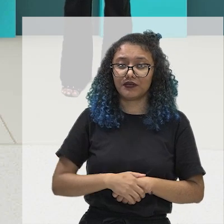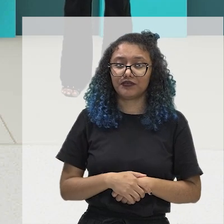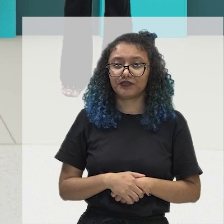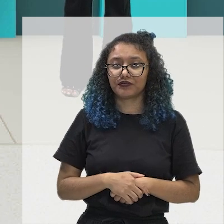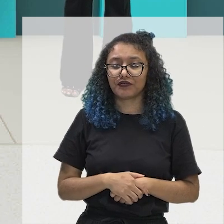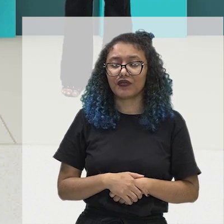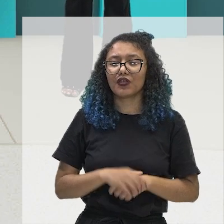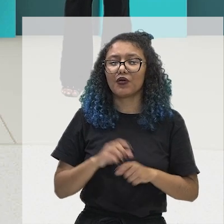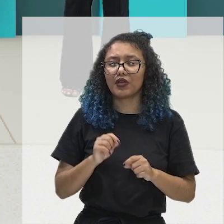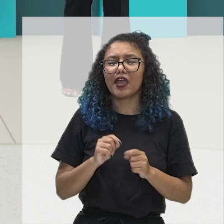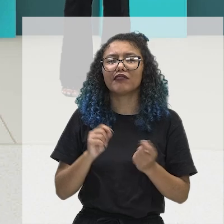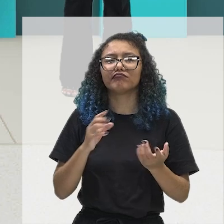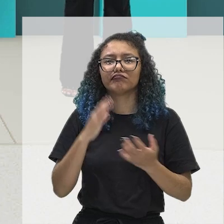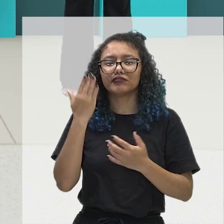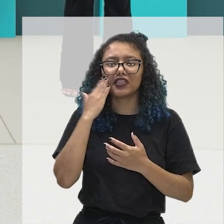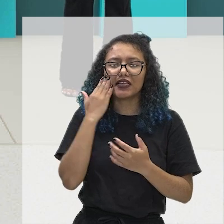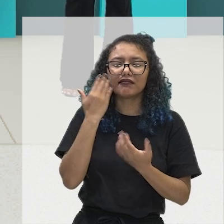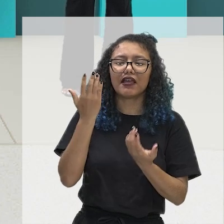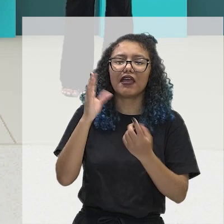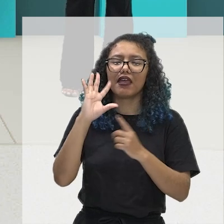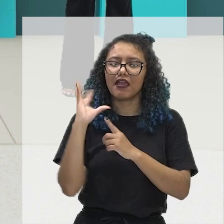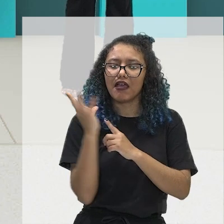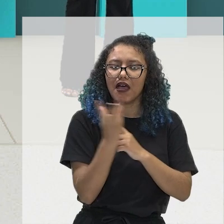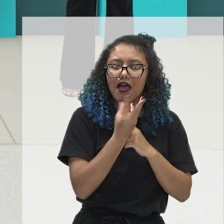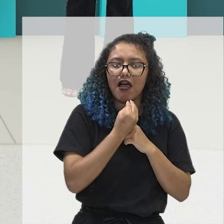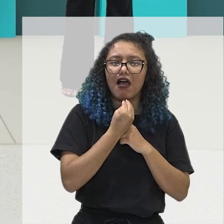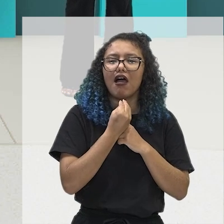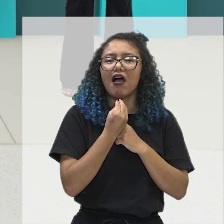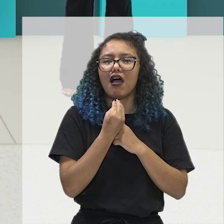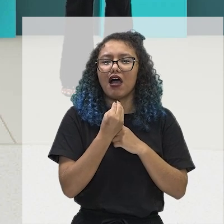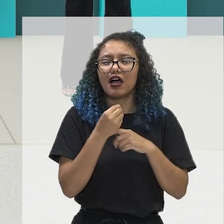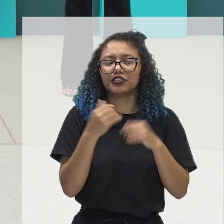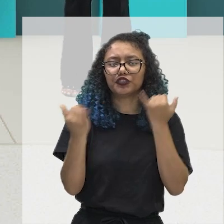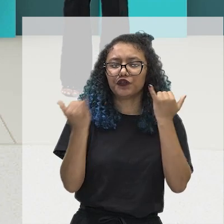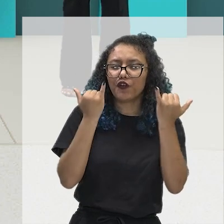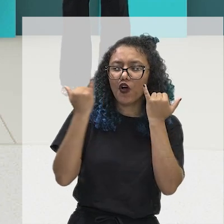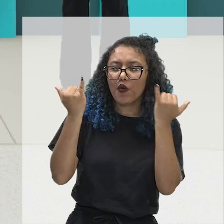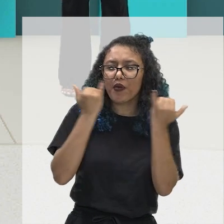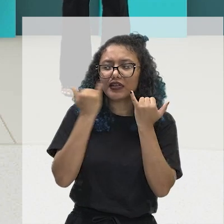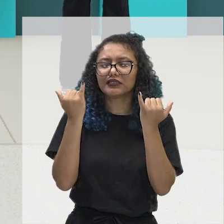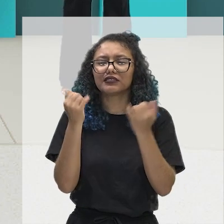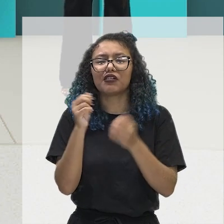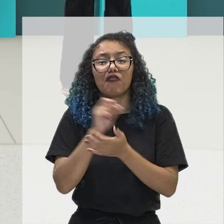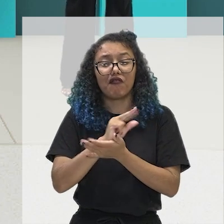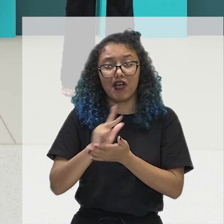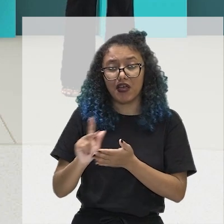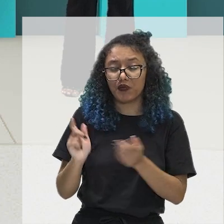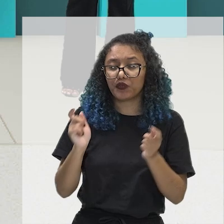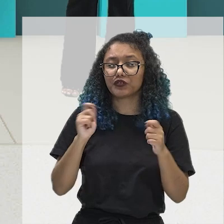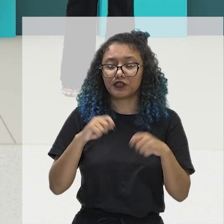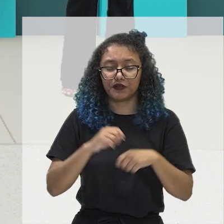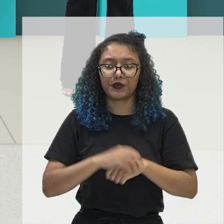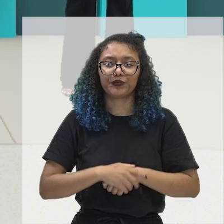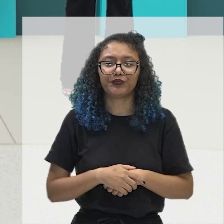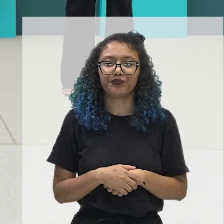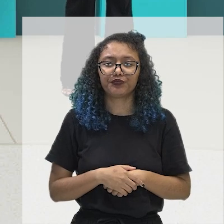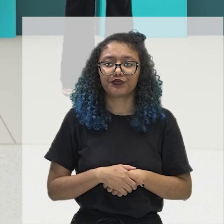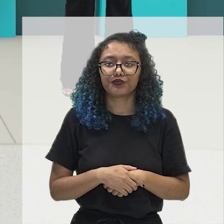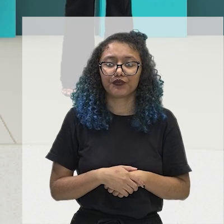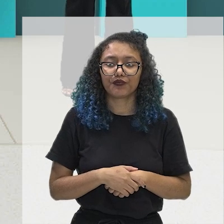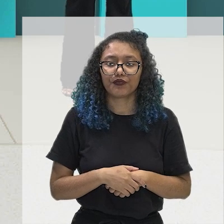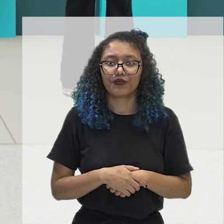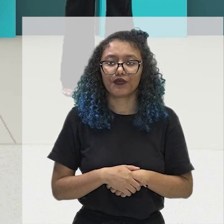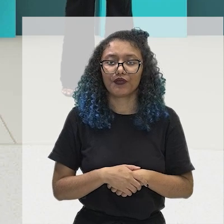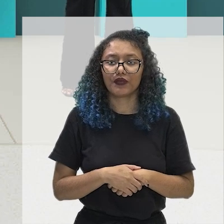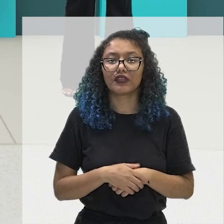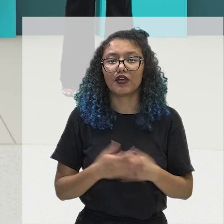a manifestações artísticas e várias informações que são expostas a ela, ok? Então, vimos